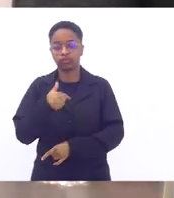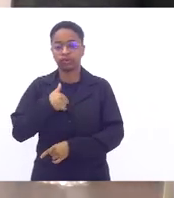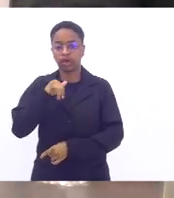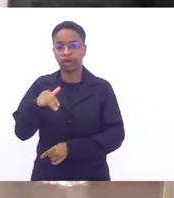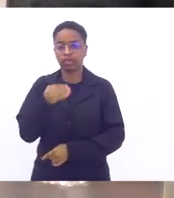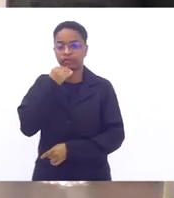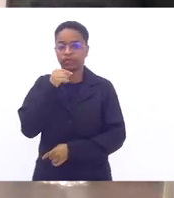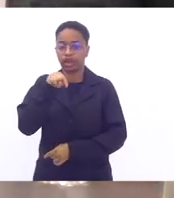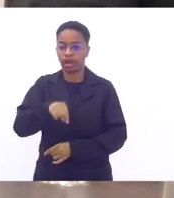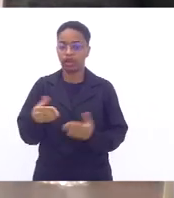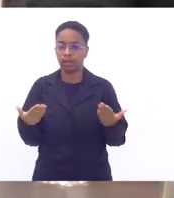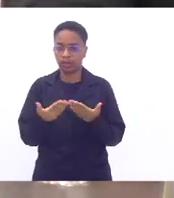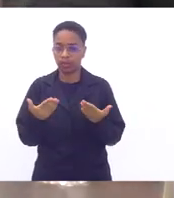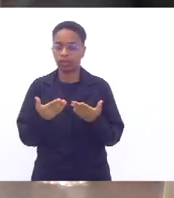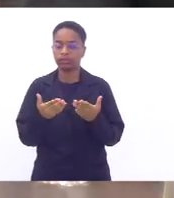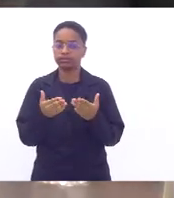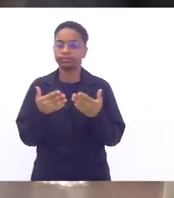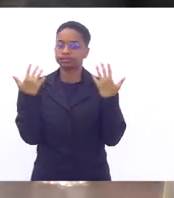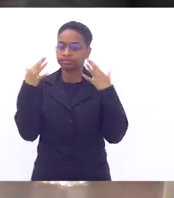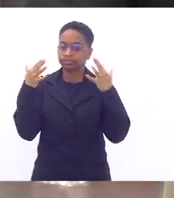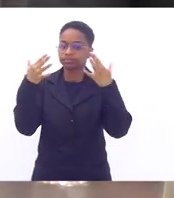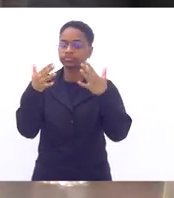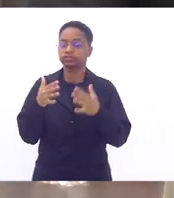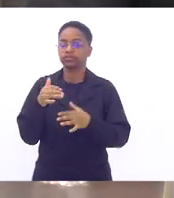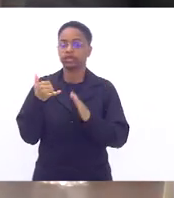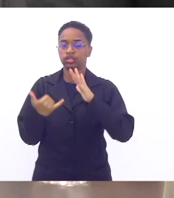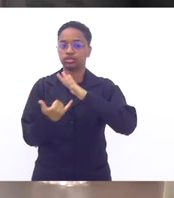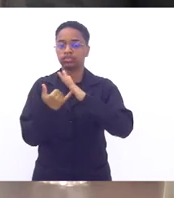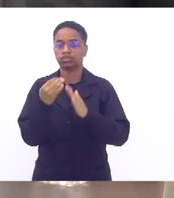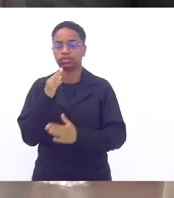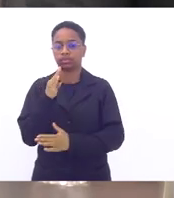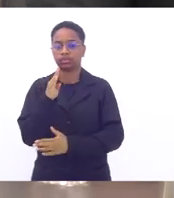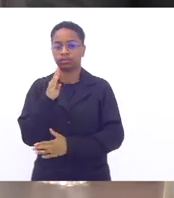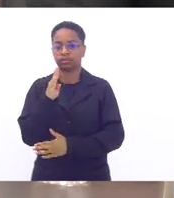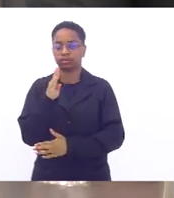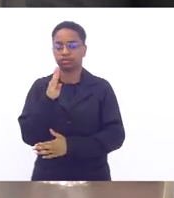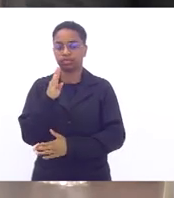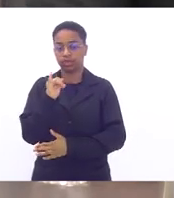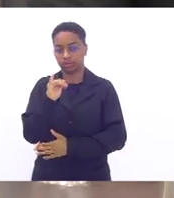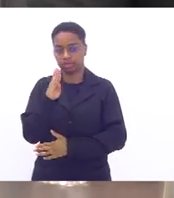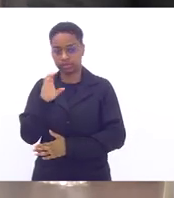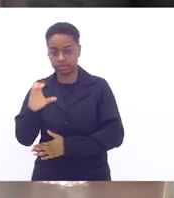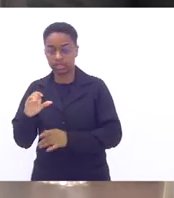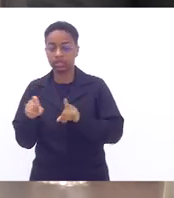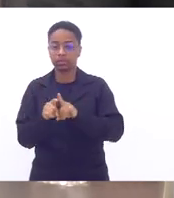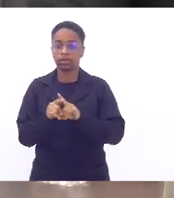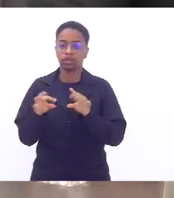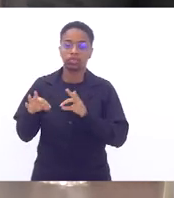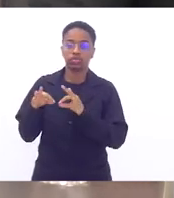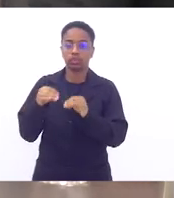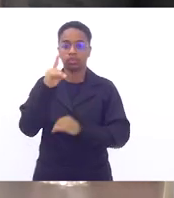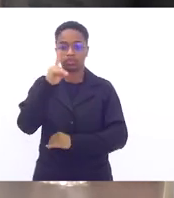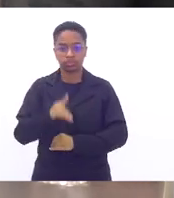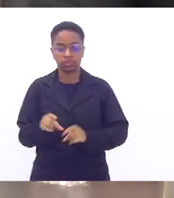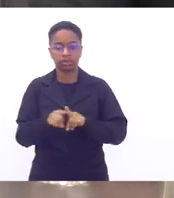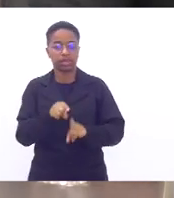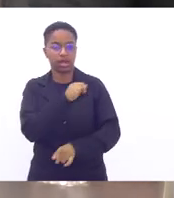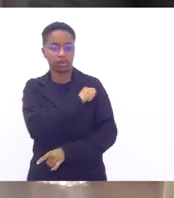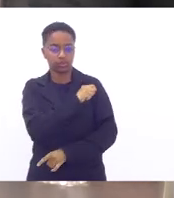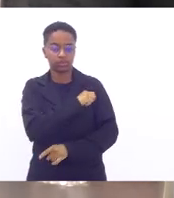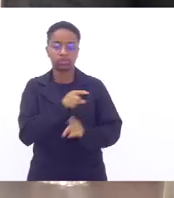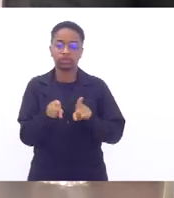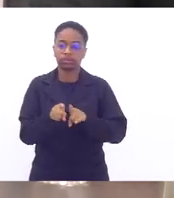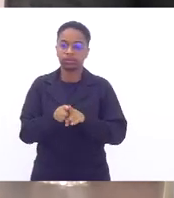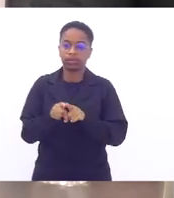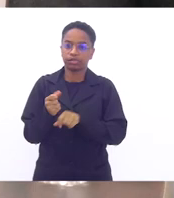esta audiência para saudar e parabenizar o Instituto Benjamin Constante todos os seus dirigentes todos os seus alunos os profissionais que ali